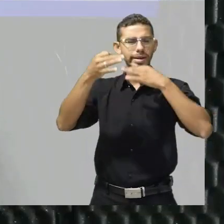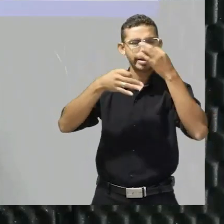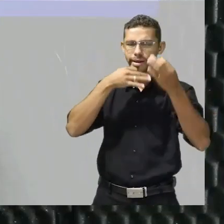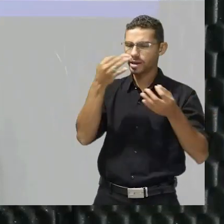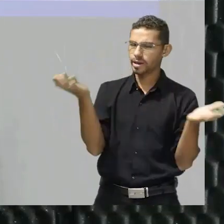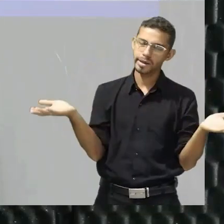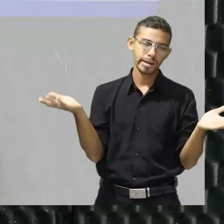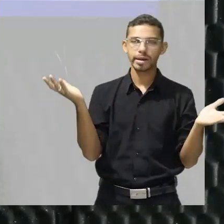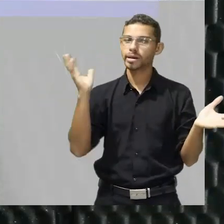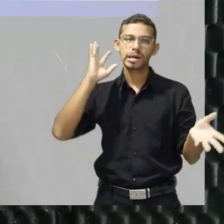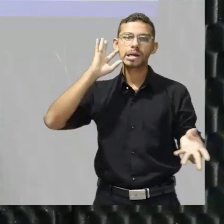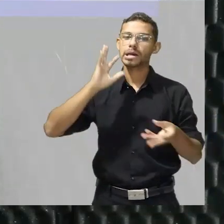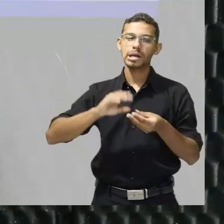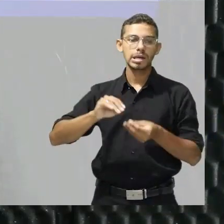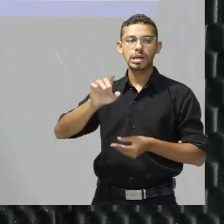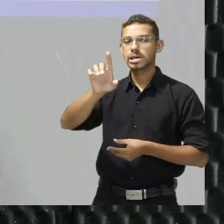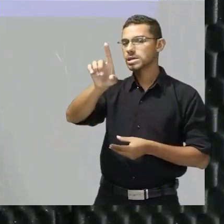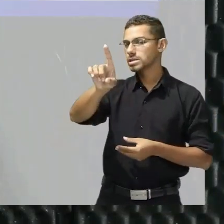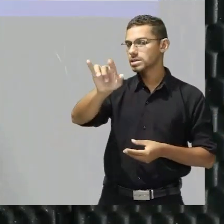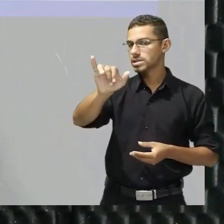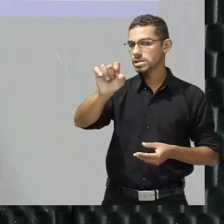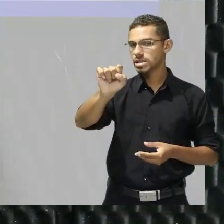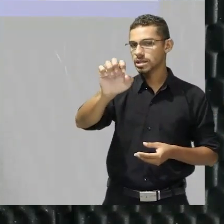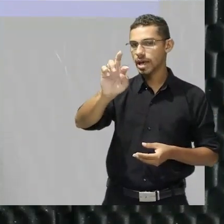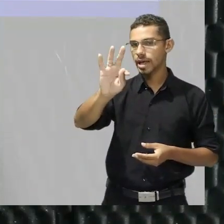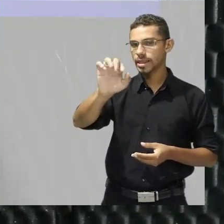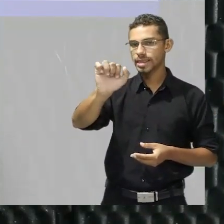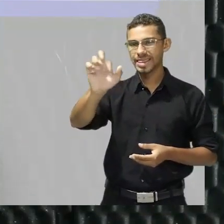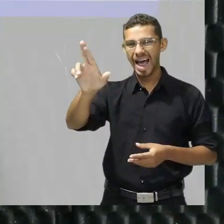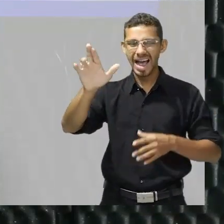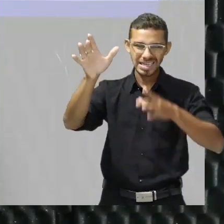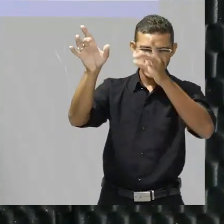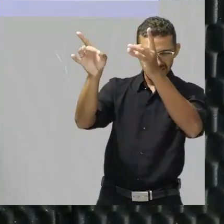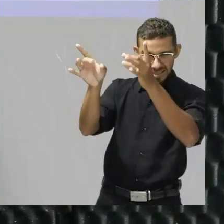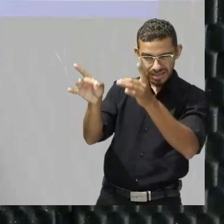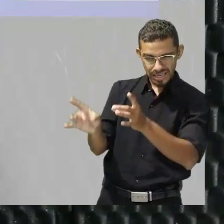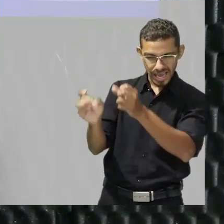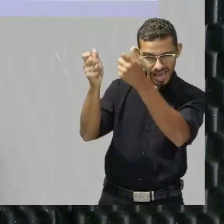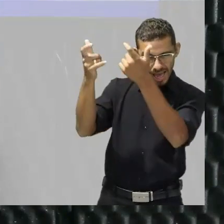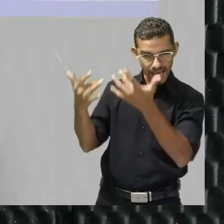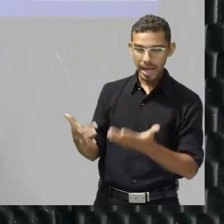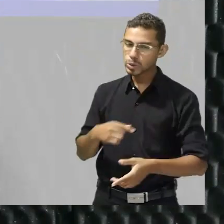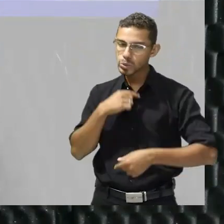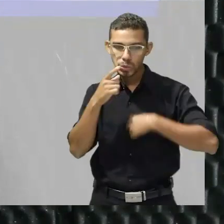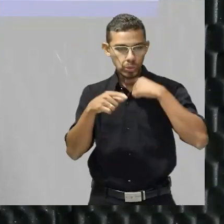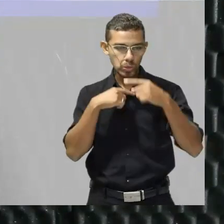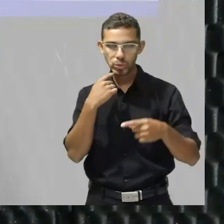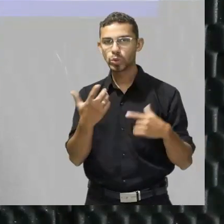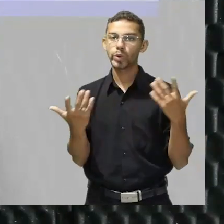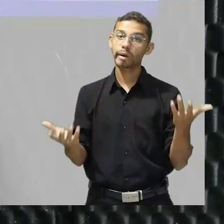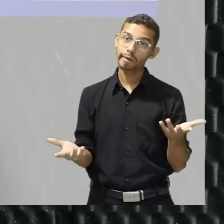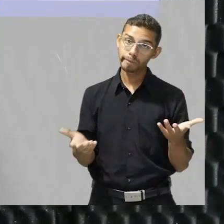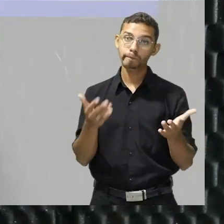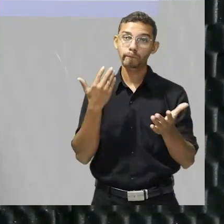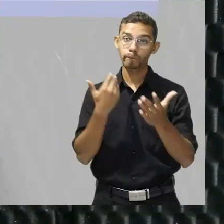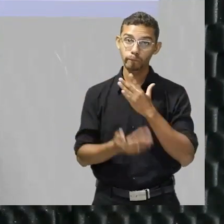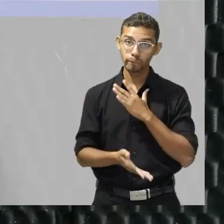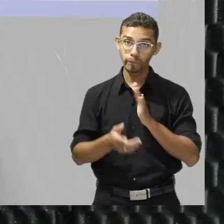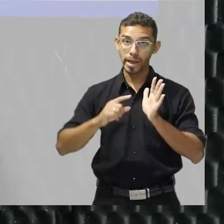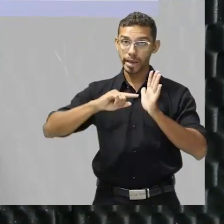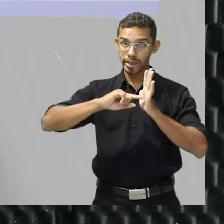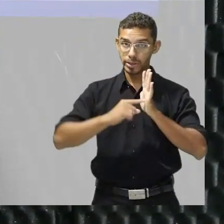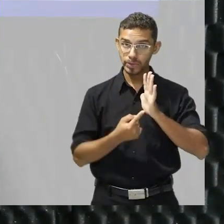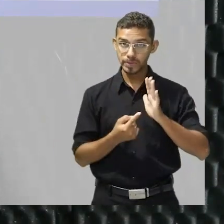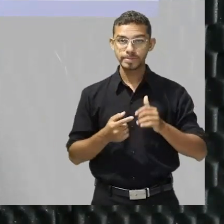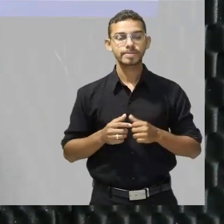não vão conseguir dissertar argumentar e explicar cada uma delas o parágrafo de conclusão